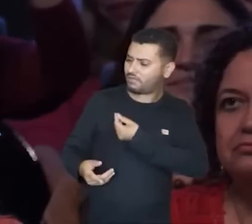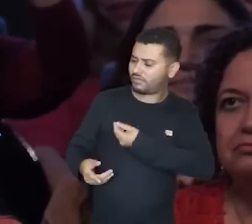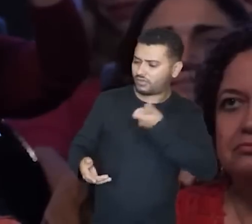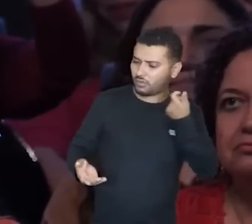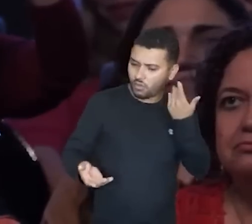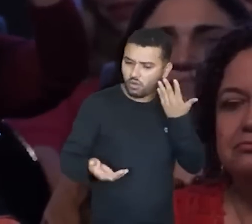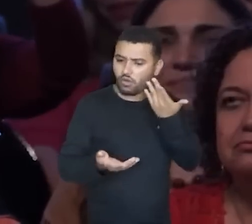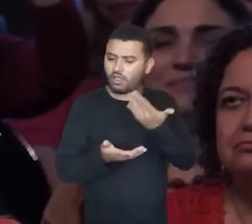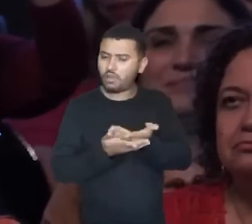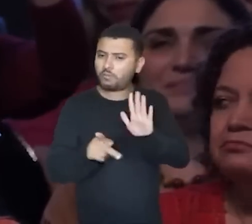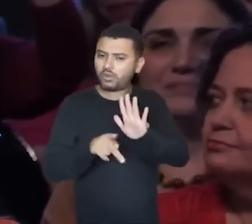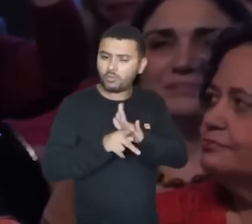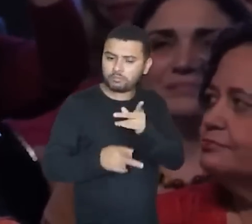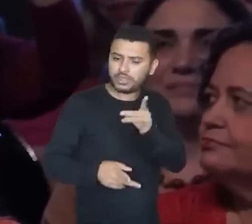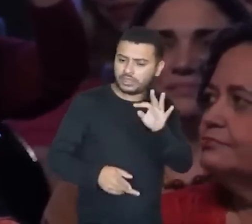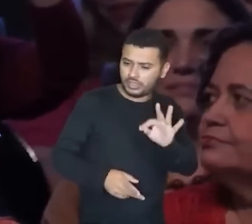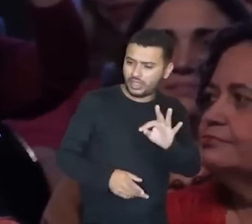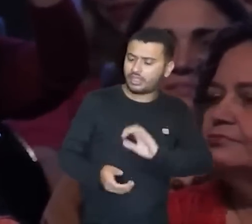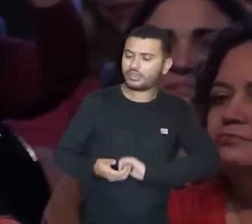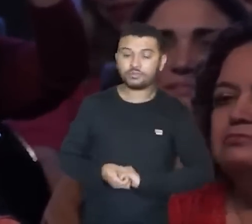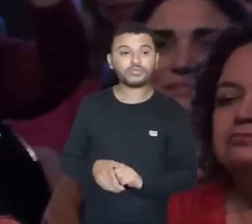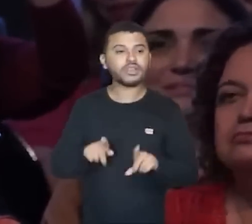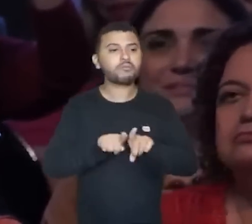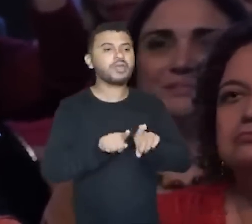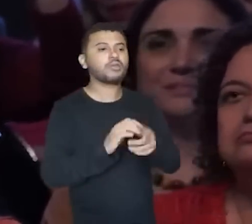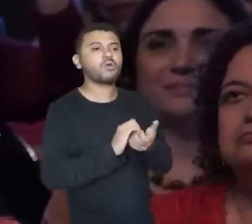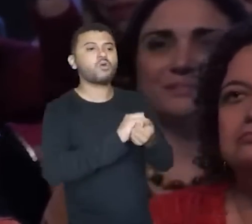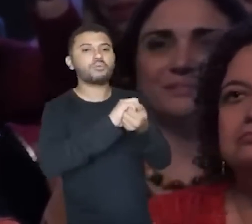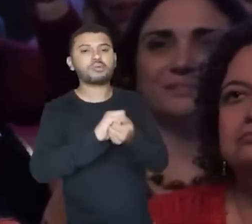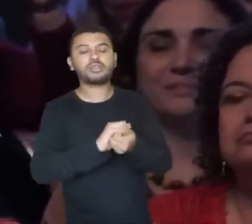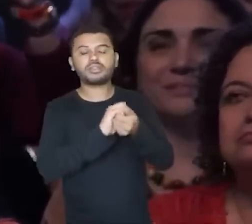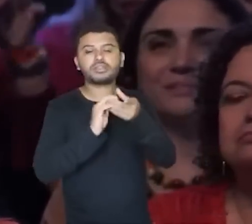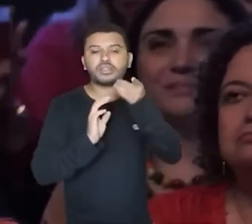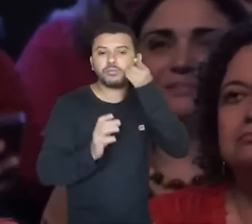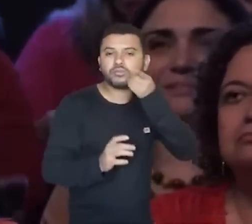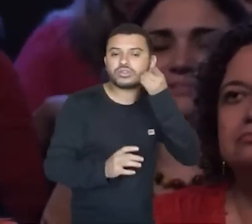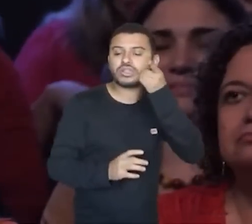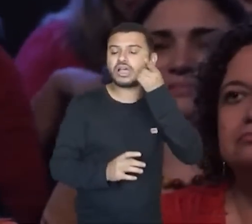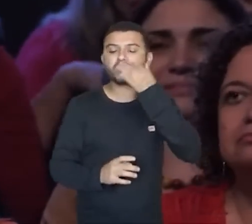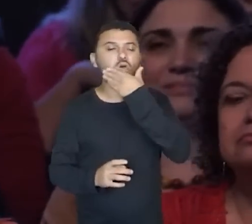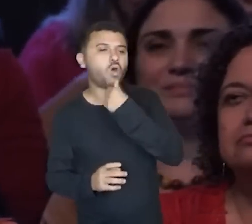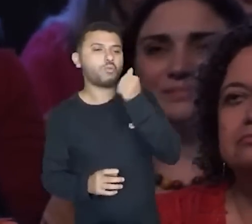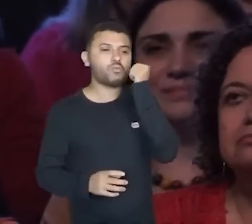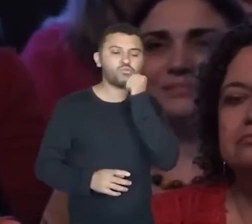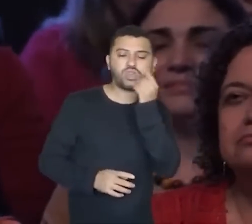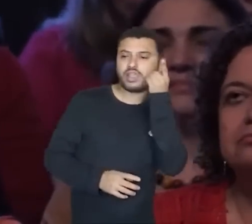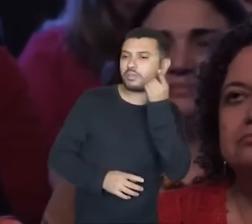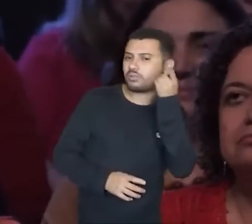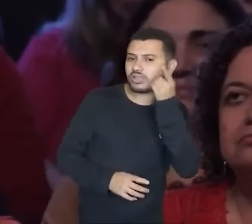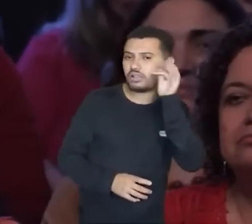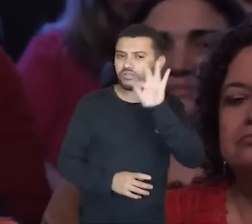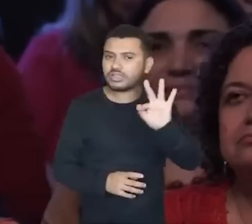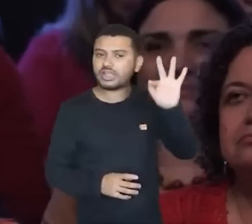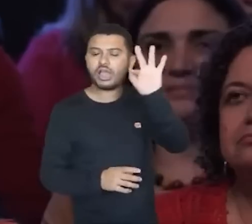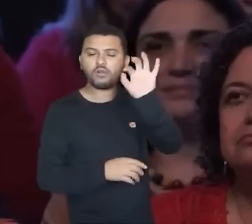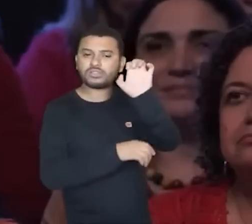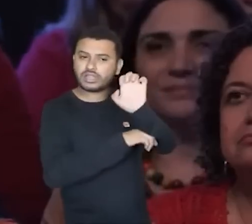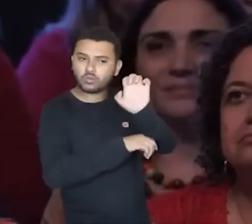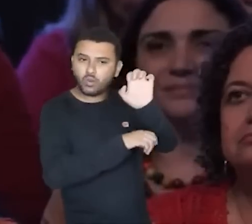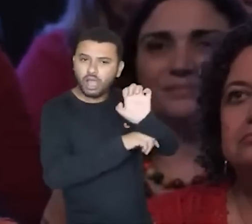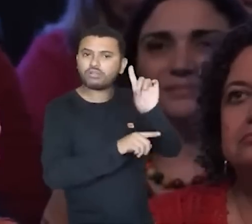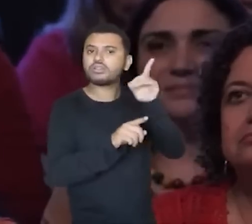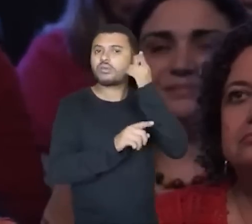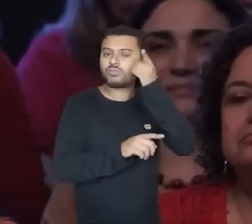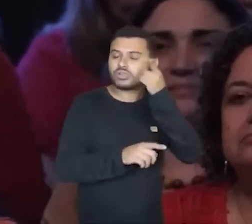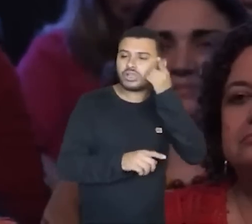dos Trabalhadores. Saudar os nossos deputados e deputadas, federais e estaduais, que estão nesse ato, mas